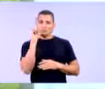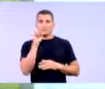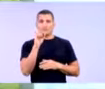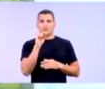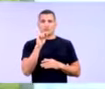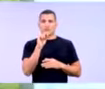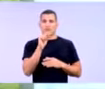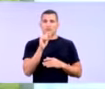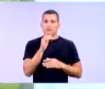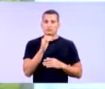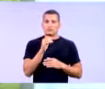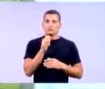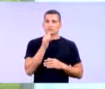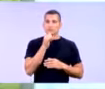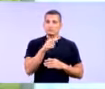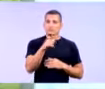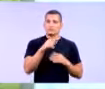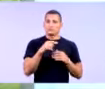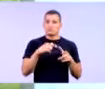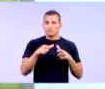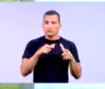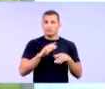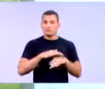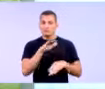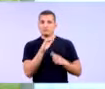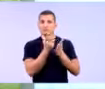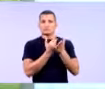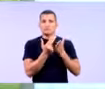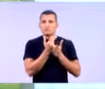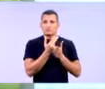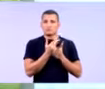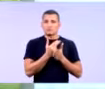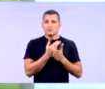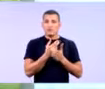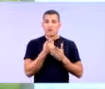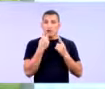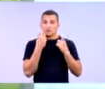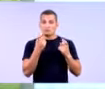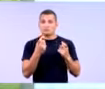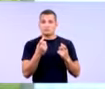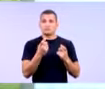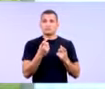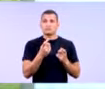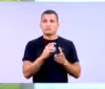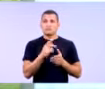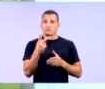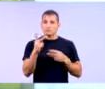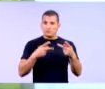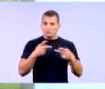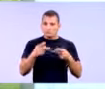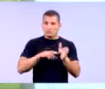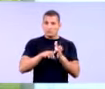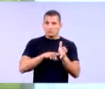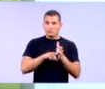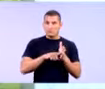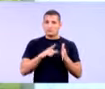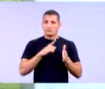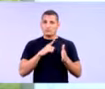você trabalha com muitas figuras, é interessante que seu projeto de pesquisa traga isso